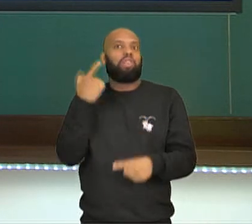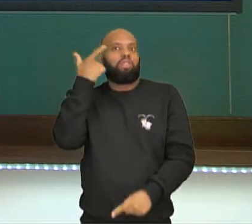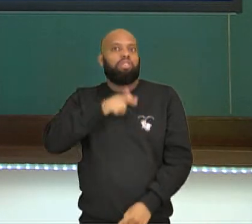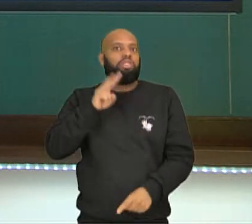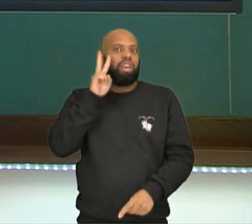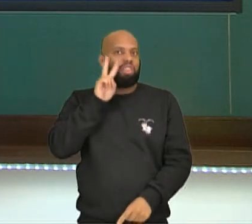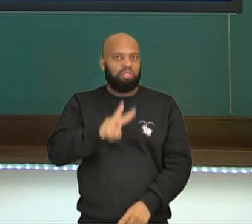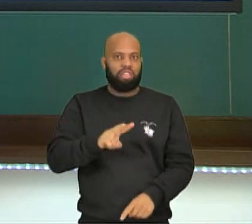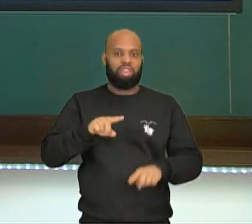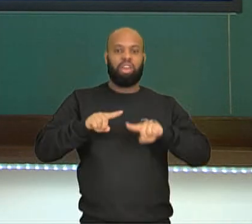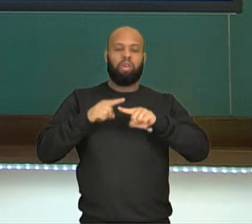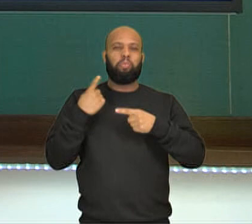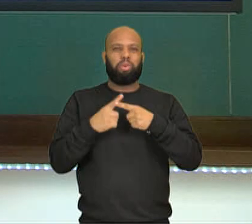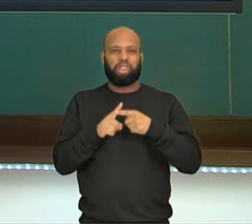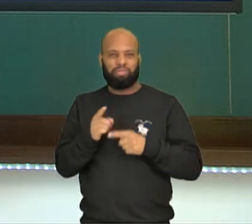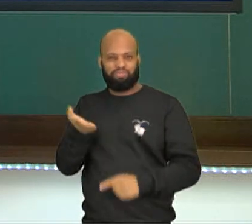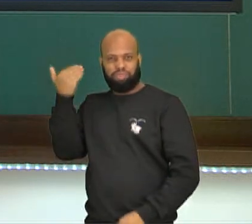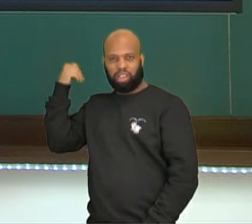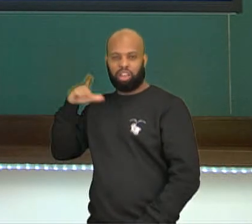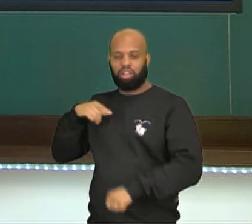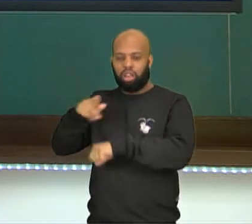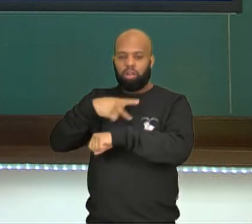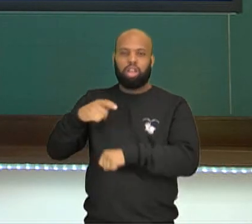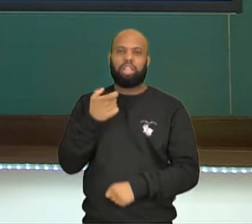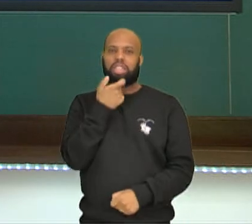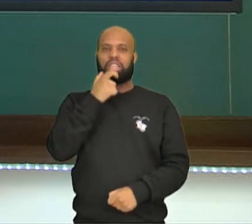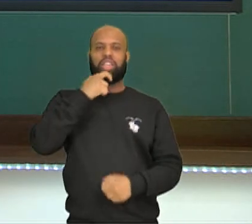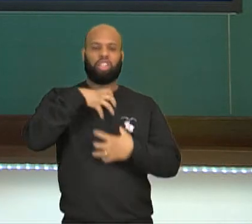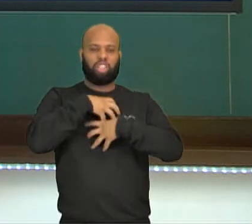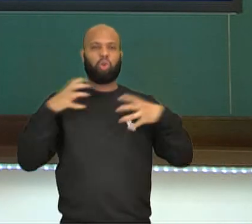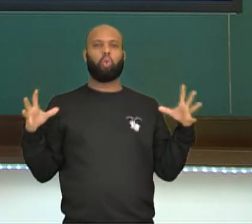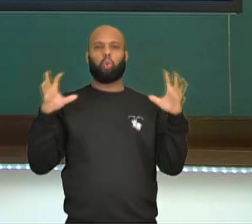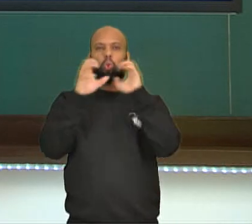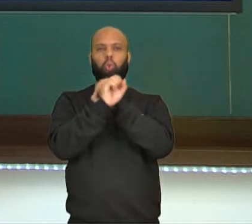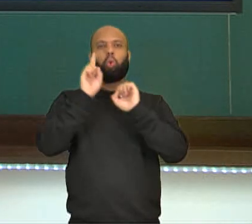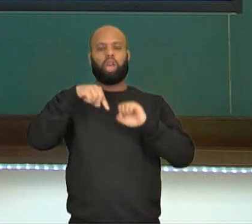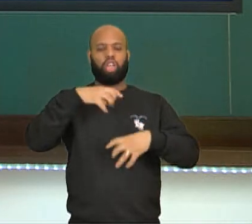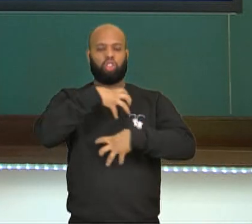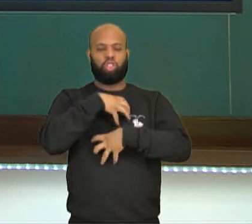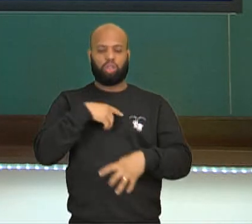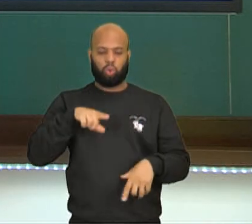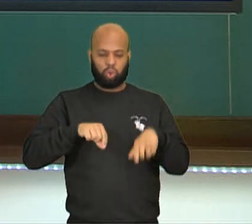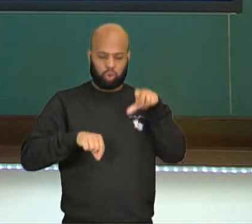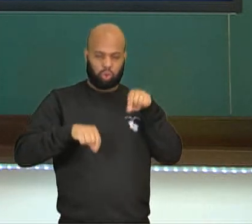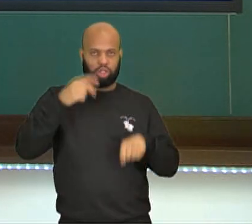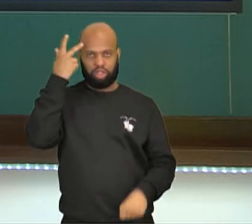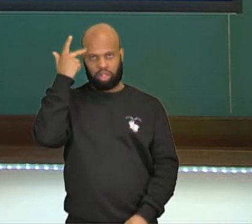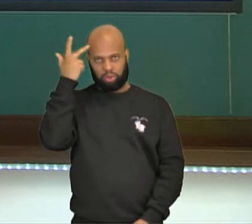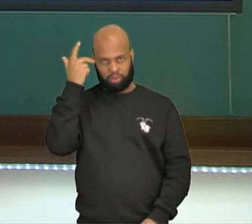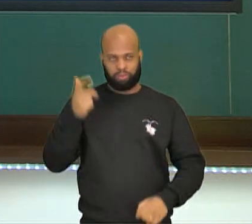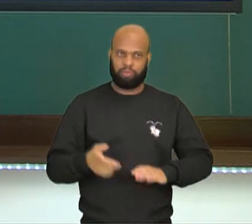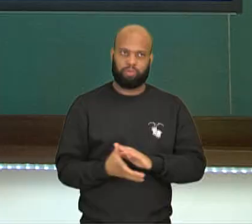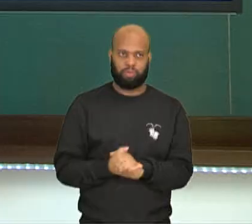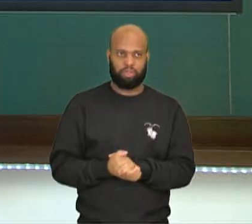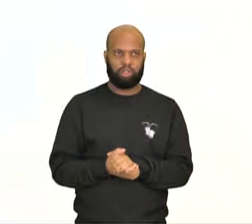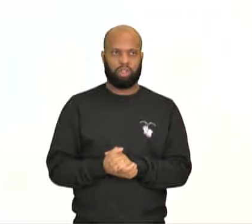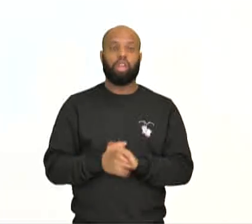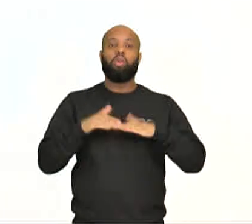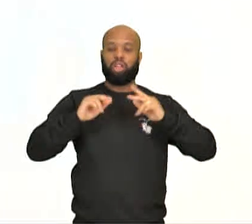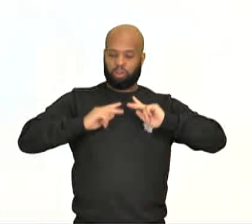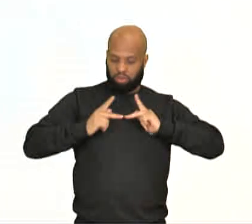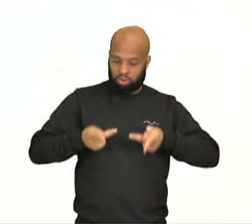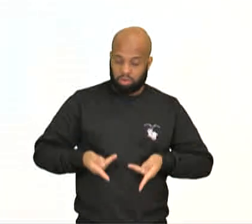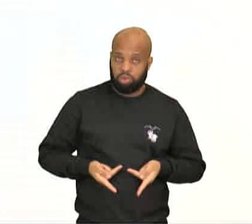caçadas ou vão ser eliminadas de uma forma natural, que é uma das teorias da seleção natural. Os seres humanos